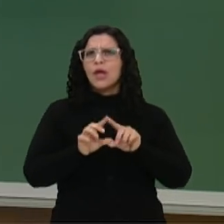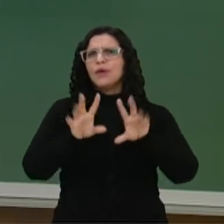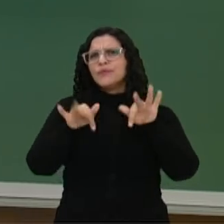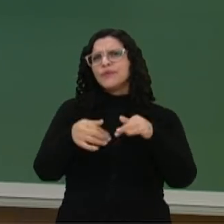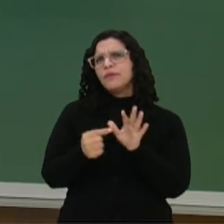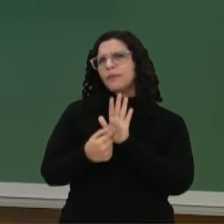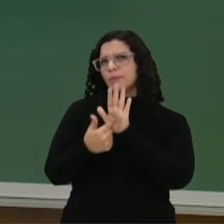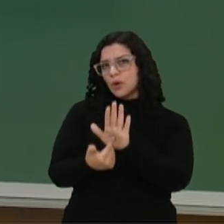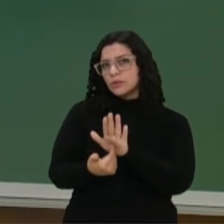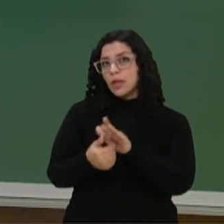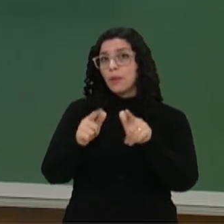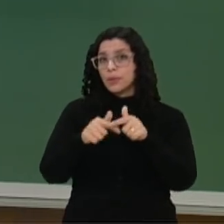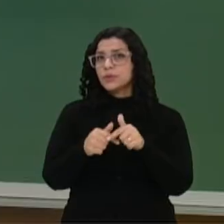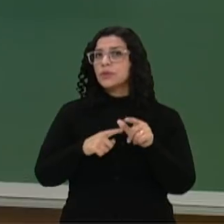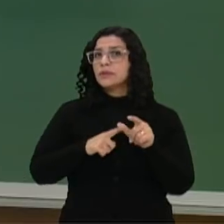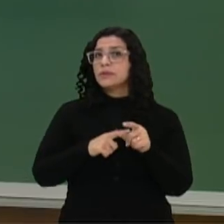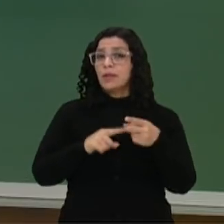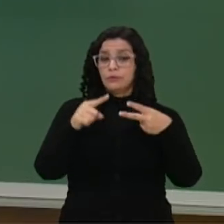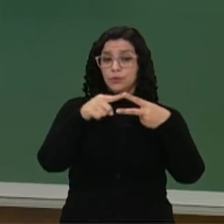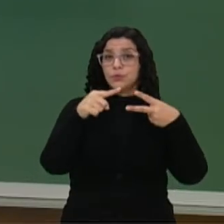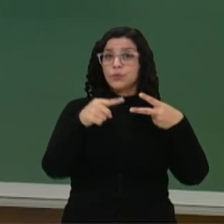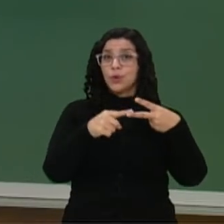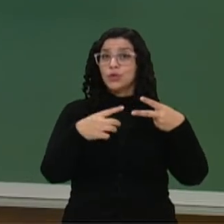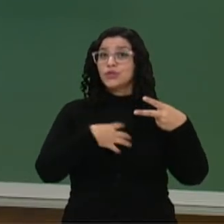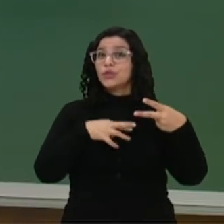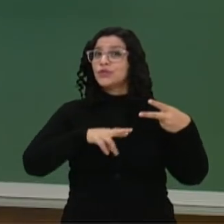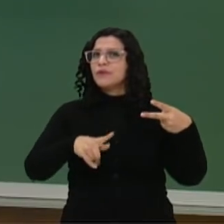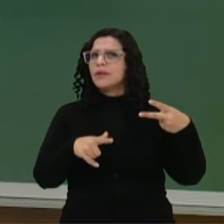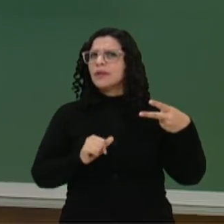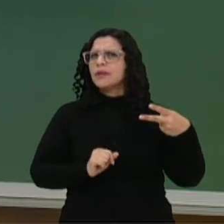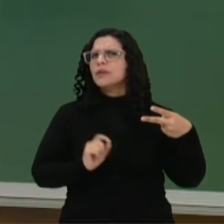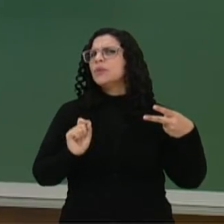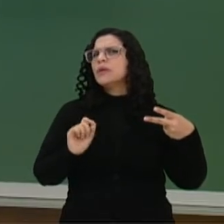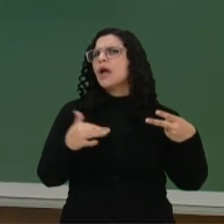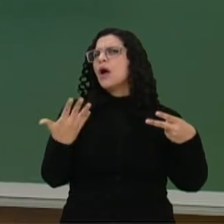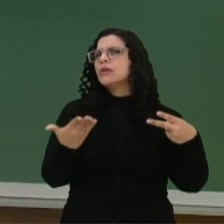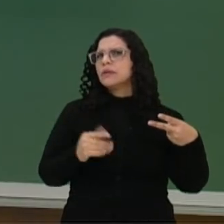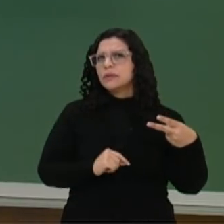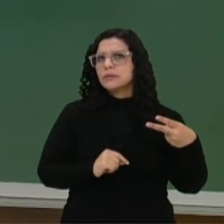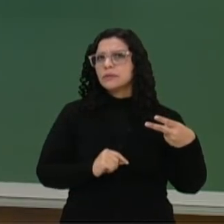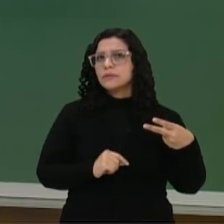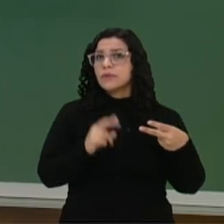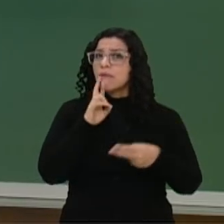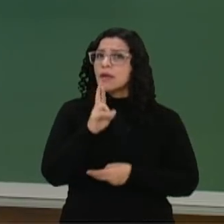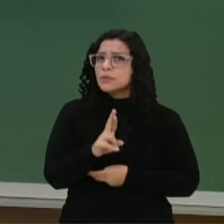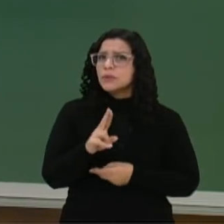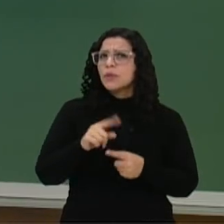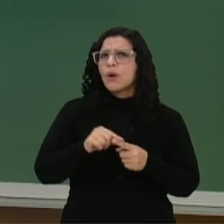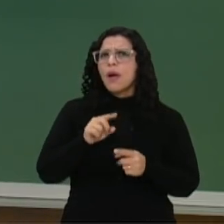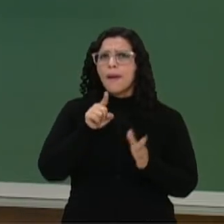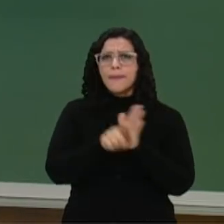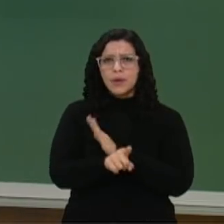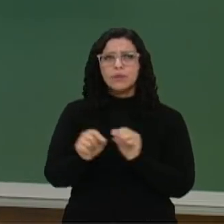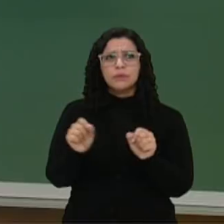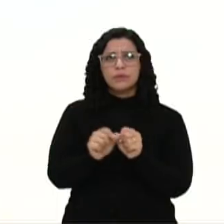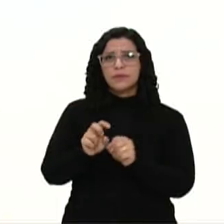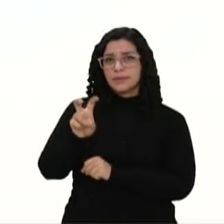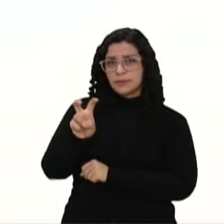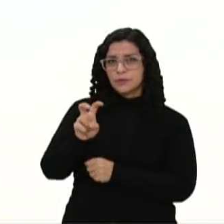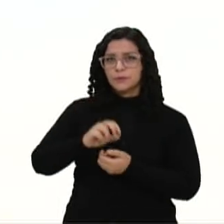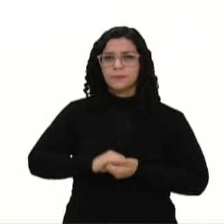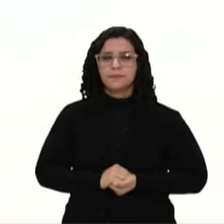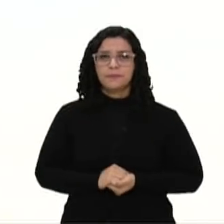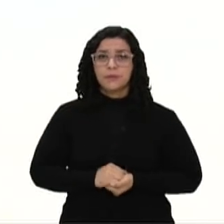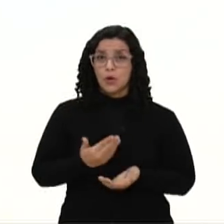o final. Então, temos uma carta aberta e uma carta pessoal. Com base nisso, responda a pergunta número